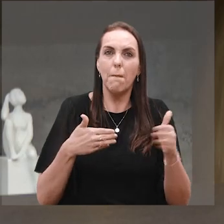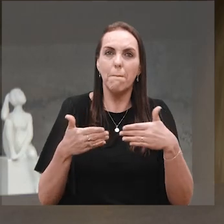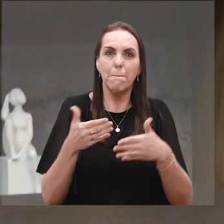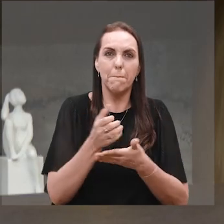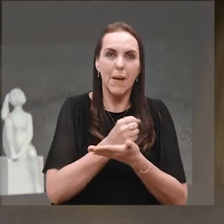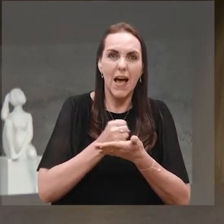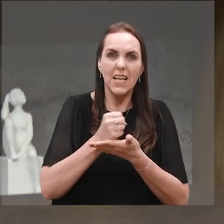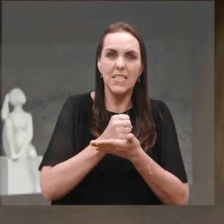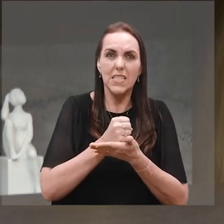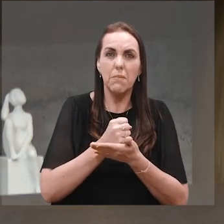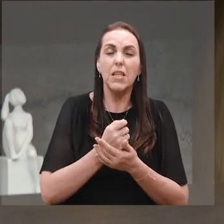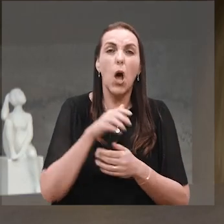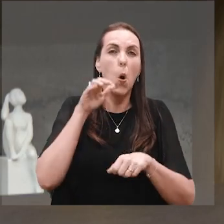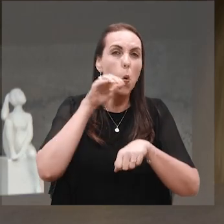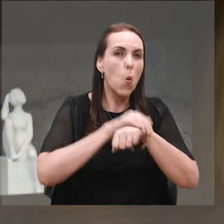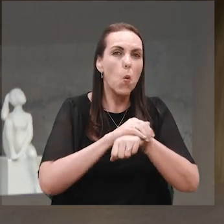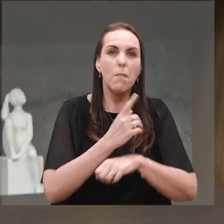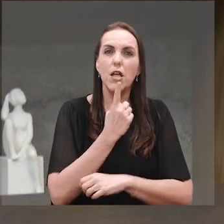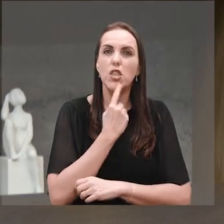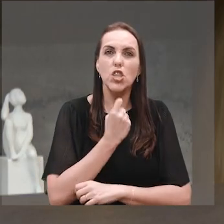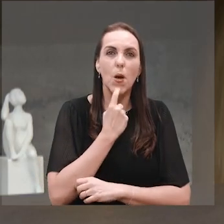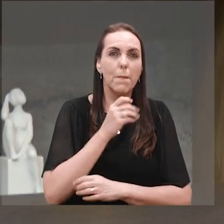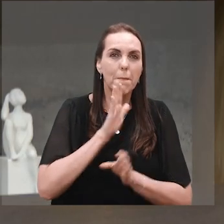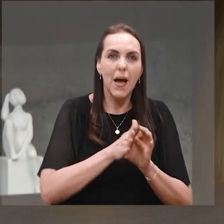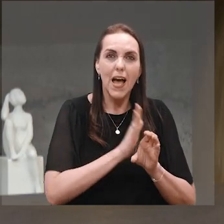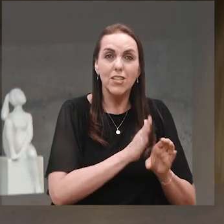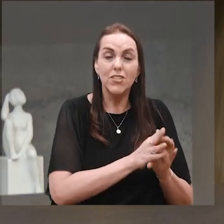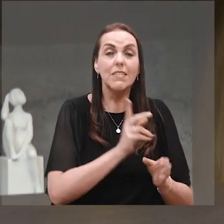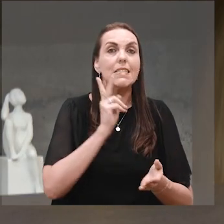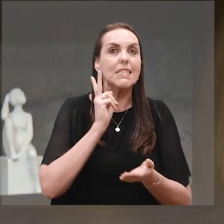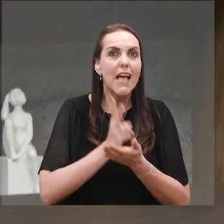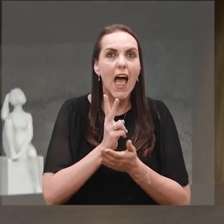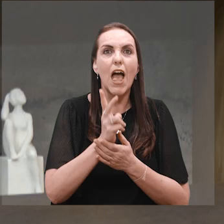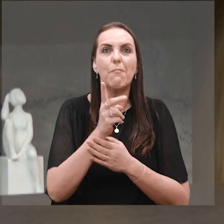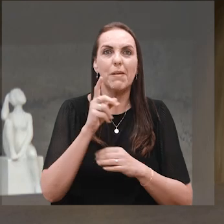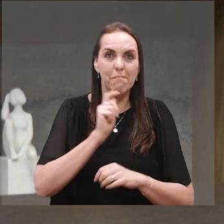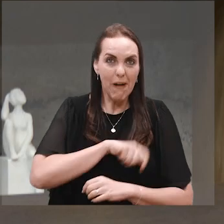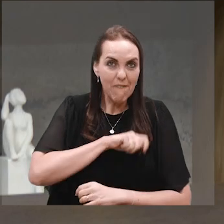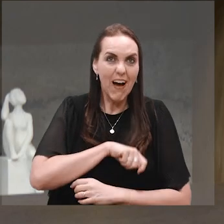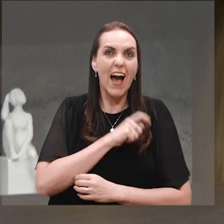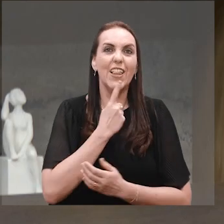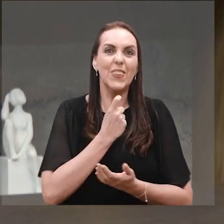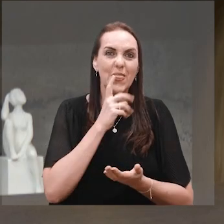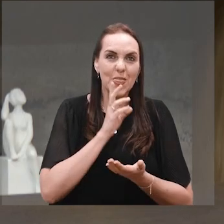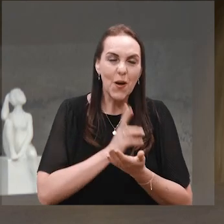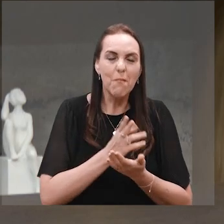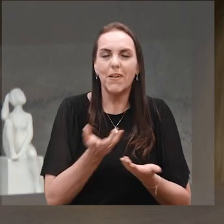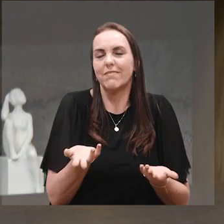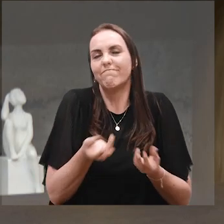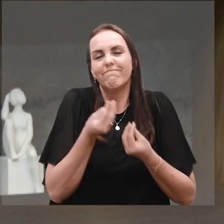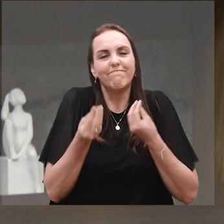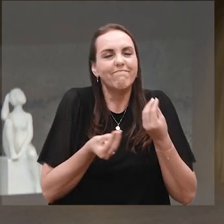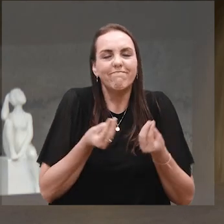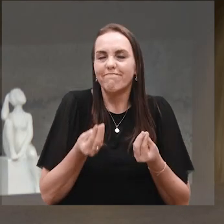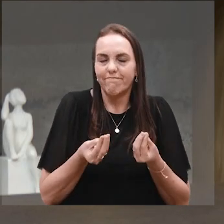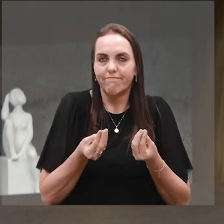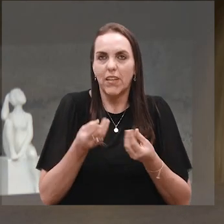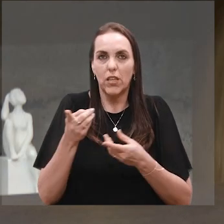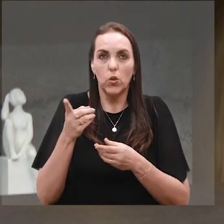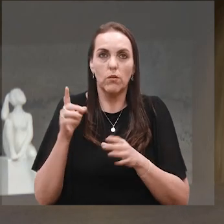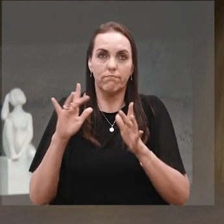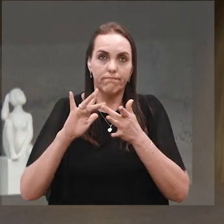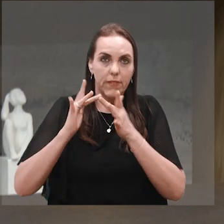culpava o tomate. Ele dizia, mas o tomate sempre é o vilão, enfim. A senhora também pretende daqui a pouco se articular